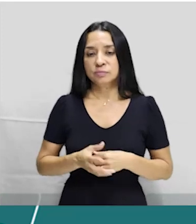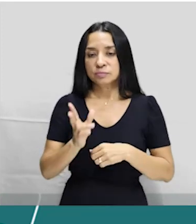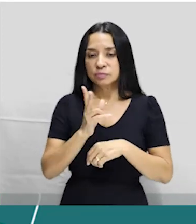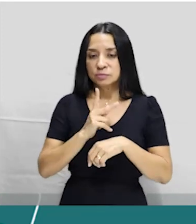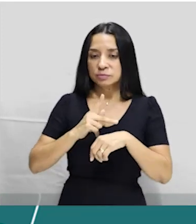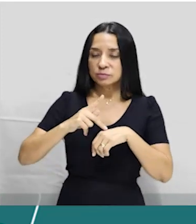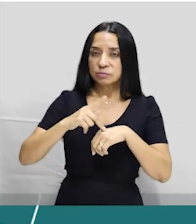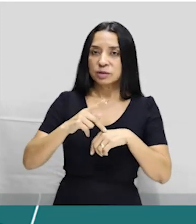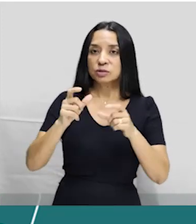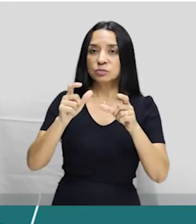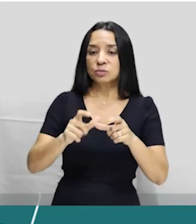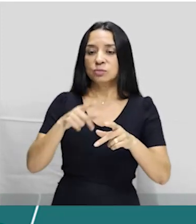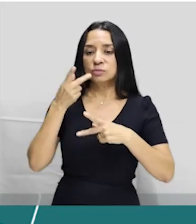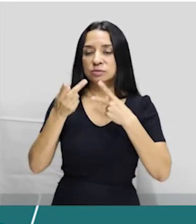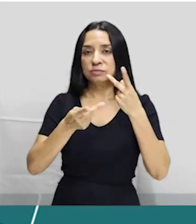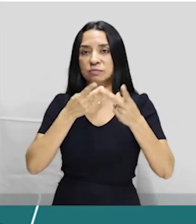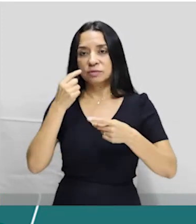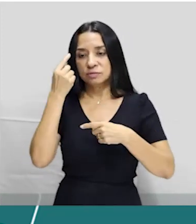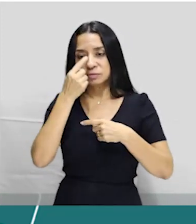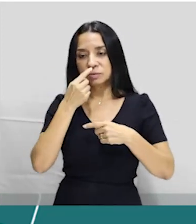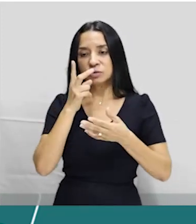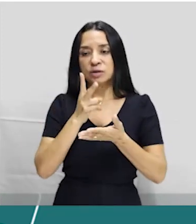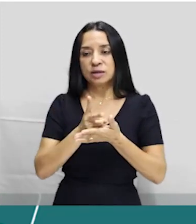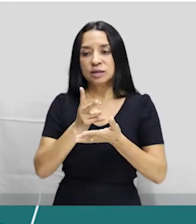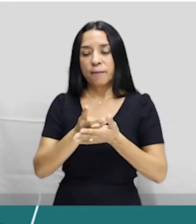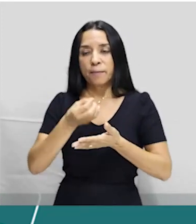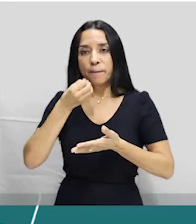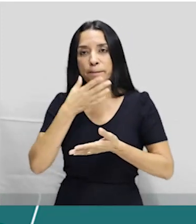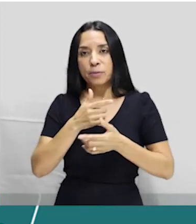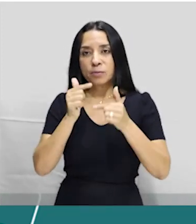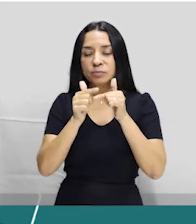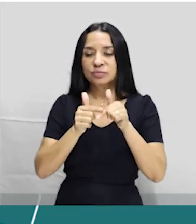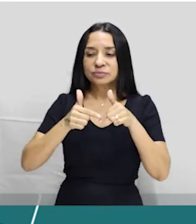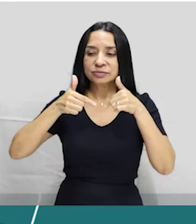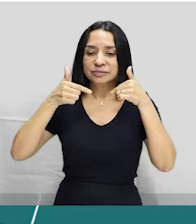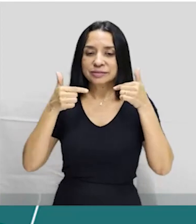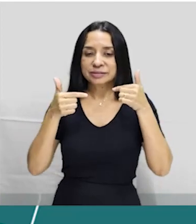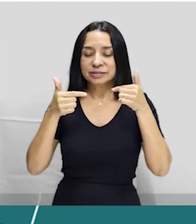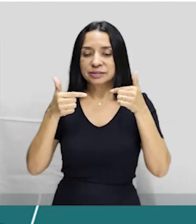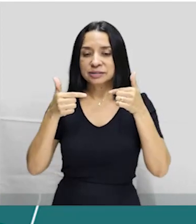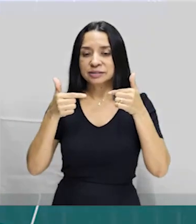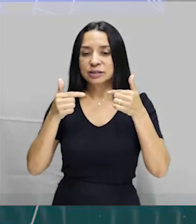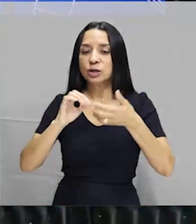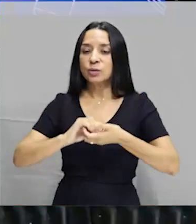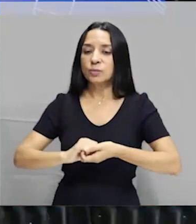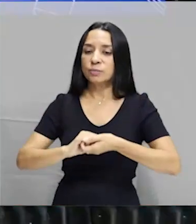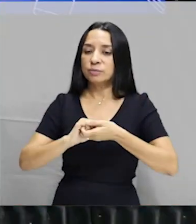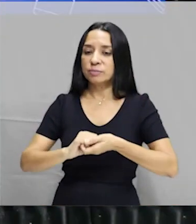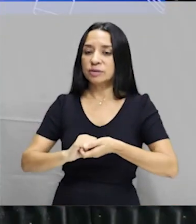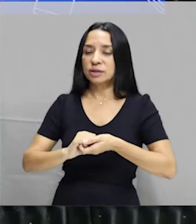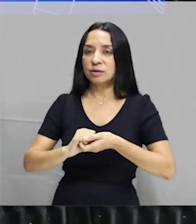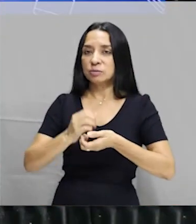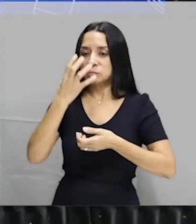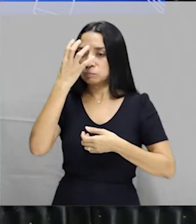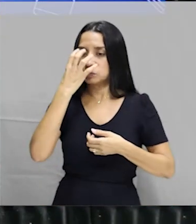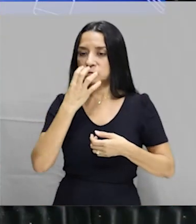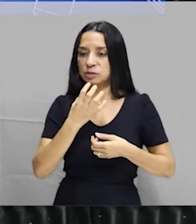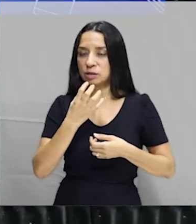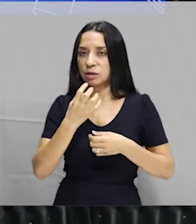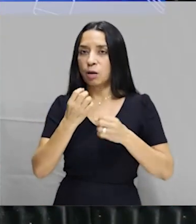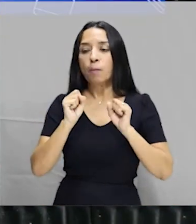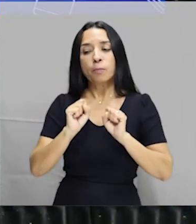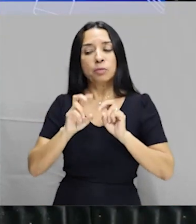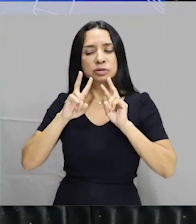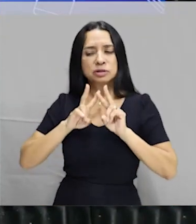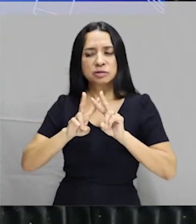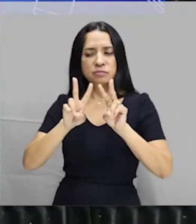cumprimentar. Cumprimentar com uma expressão séria pode ser visto como falta de educação ou de boa